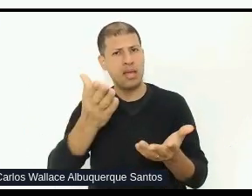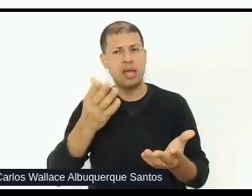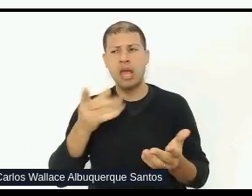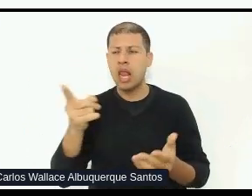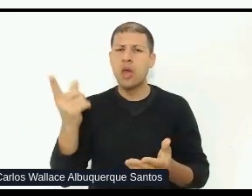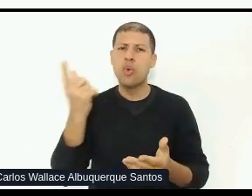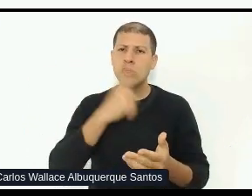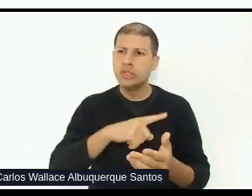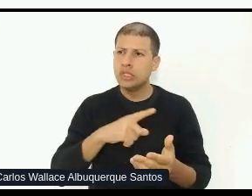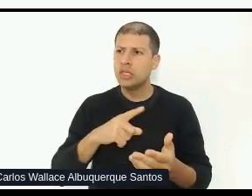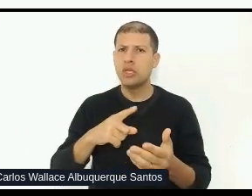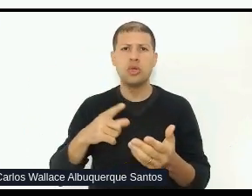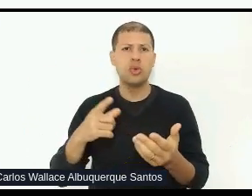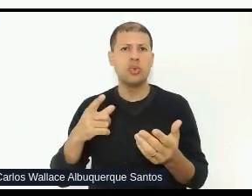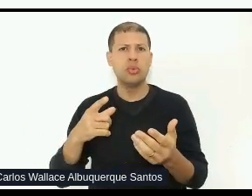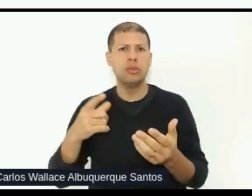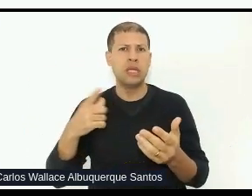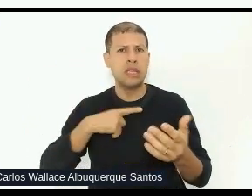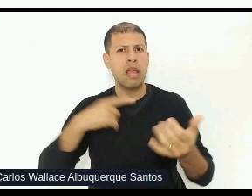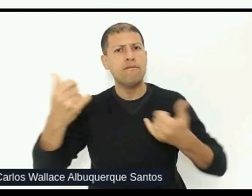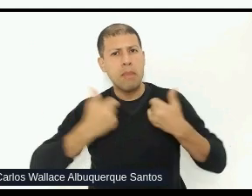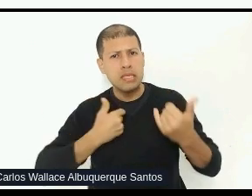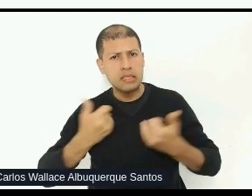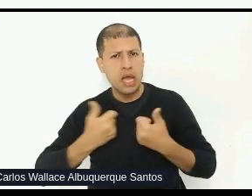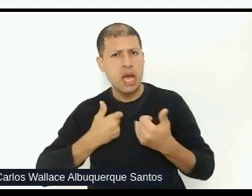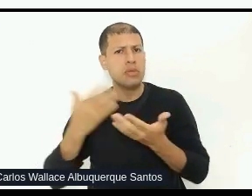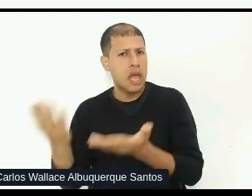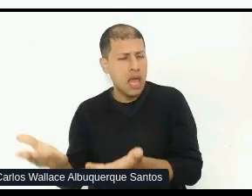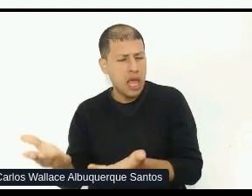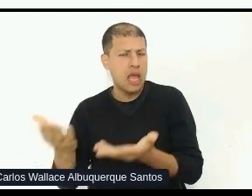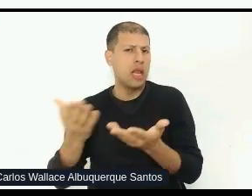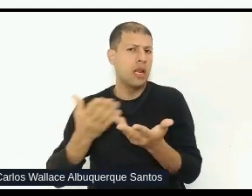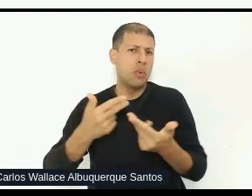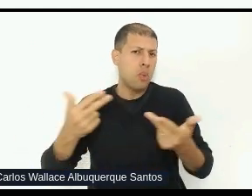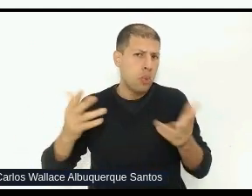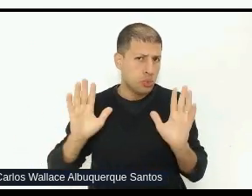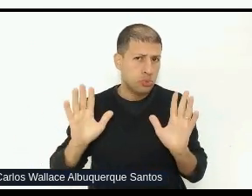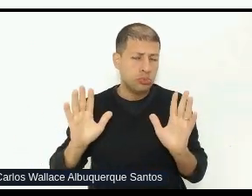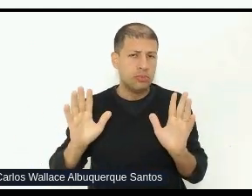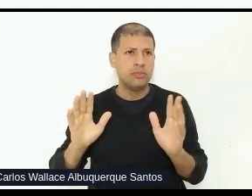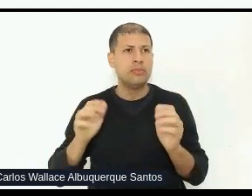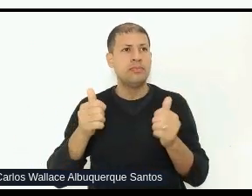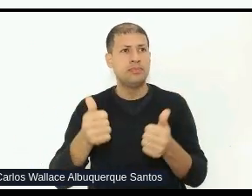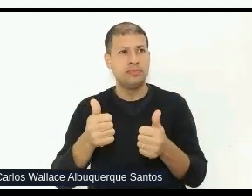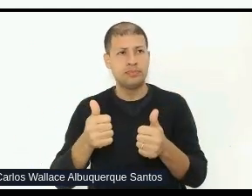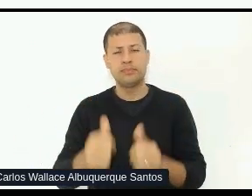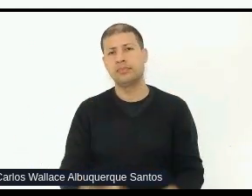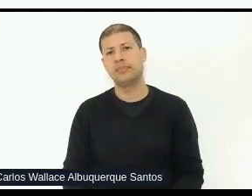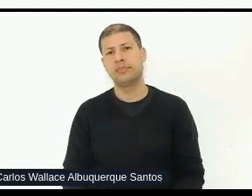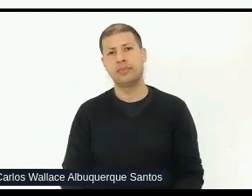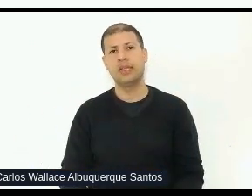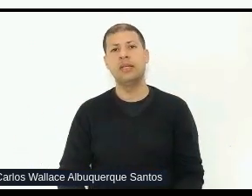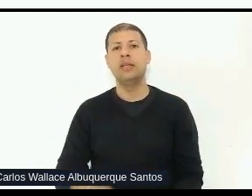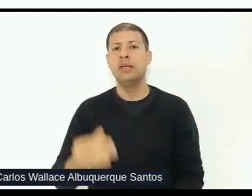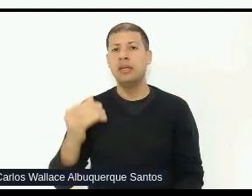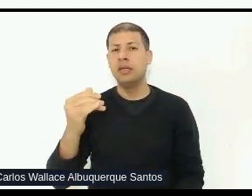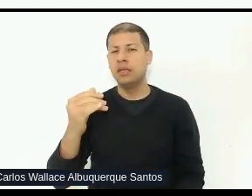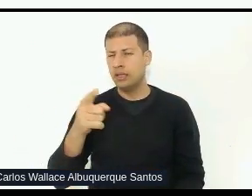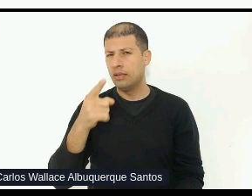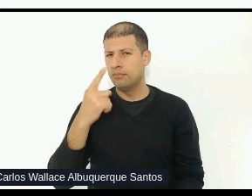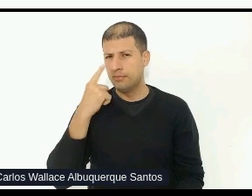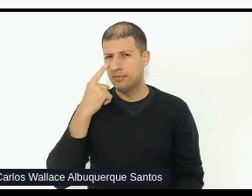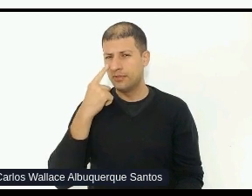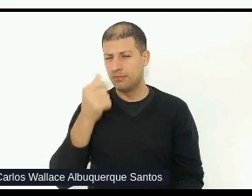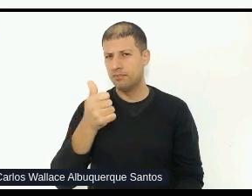informar adequadamente em relação às informações pré-evento e tal, tudo. E bom, né? O interessante, né, de tudo